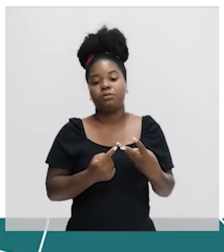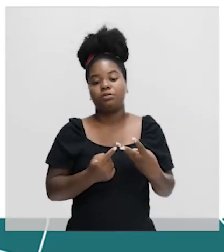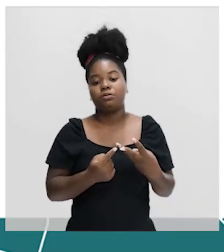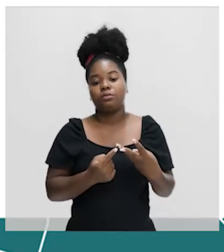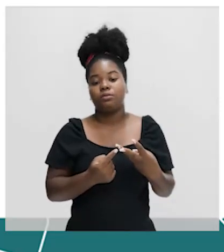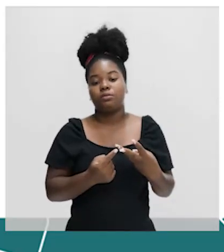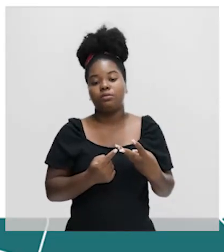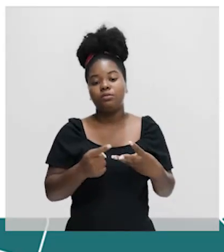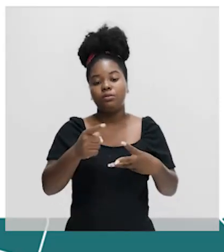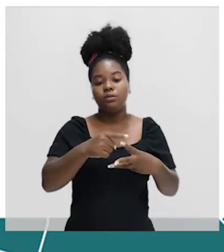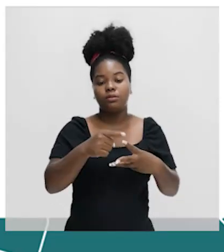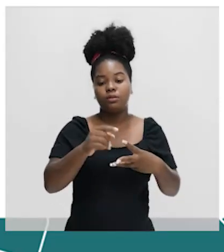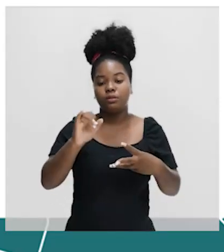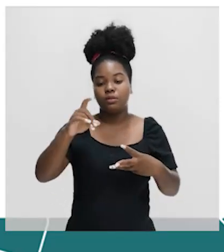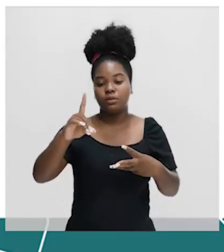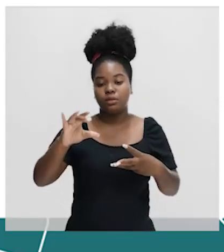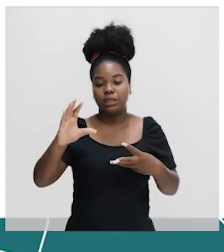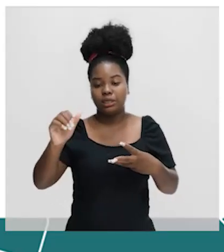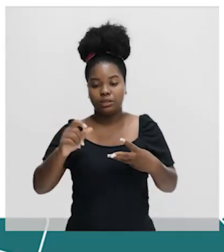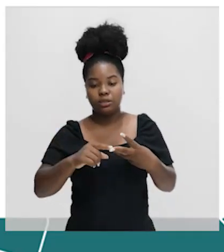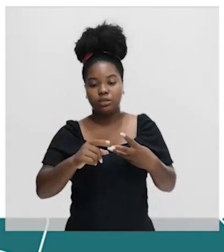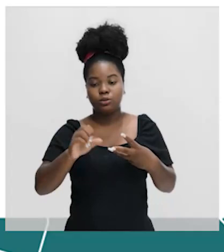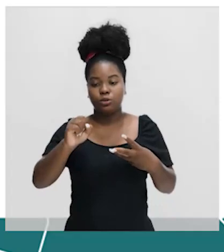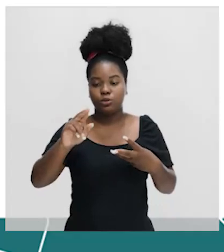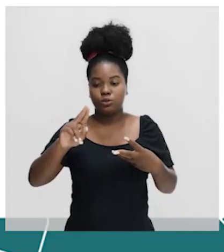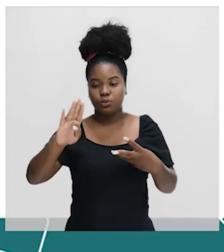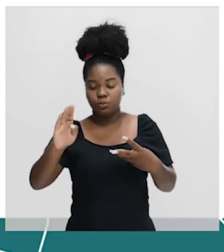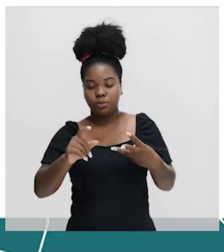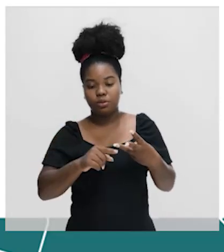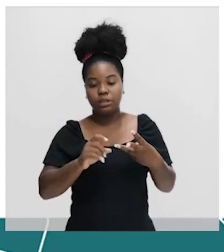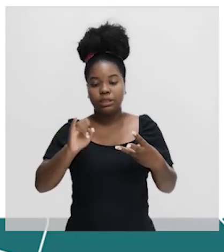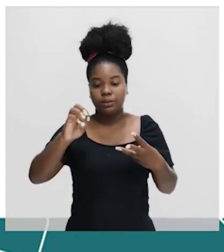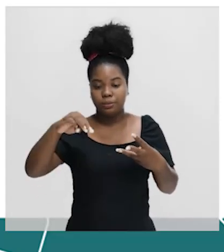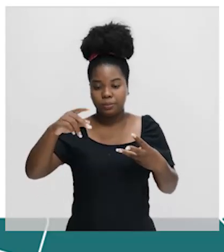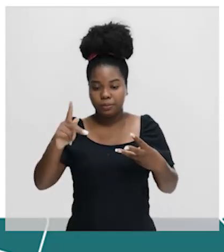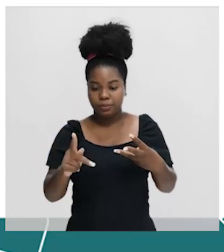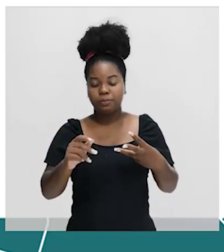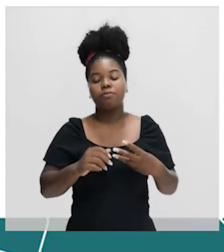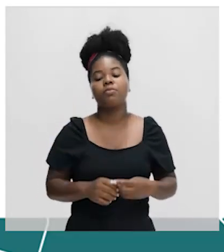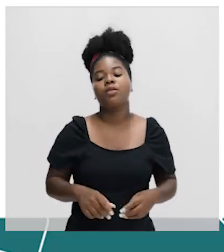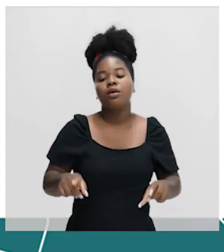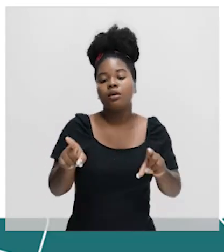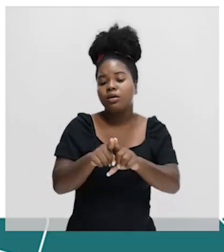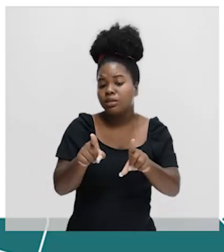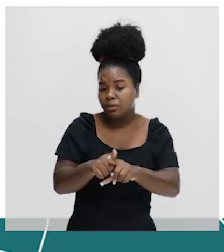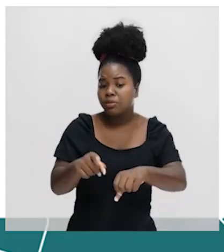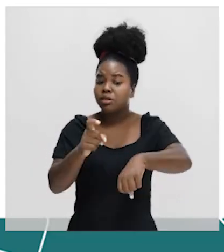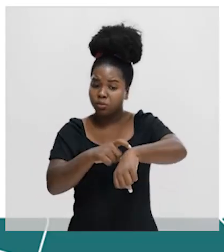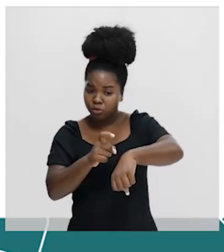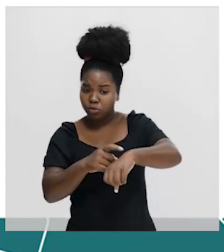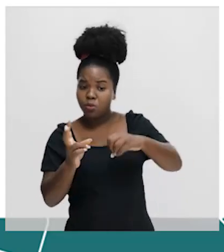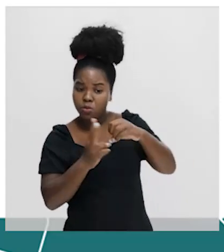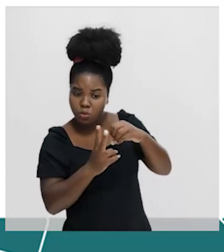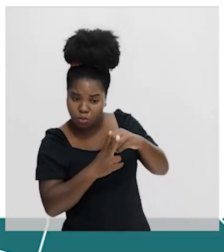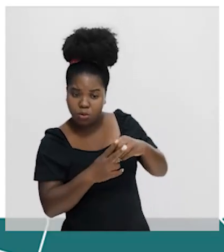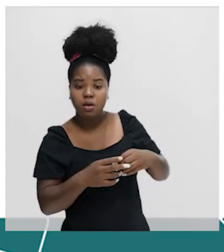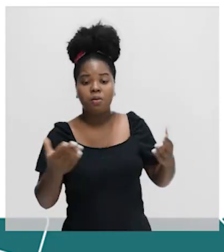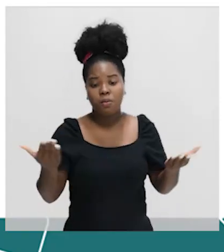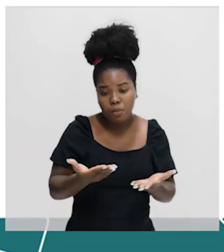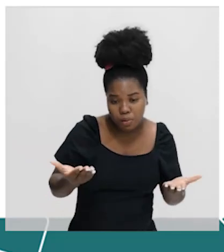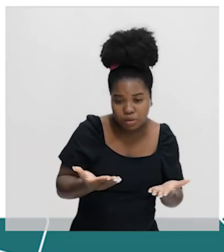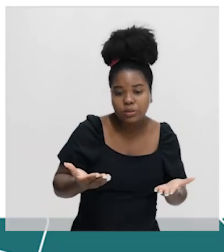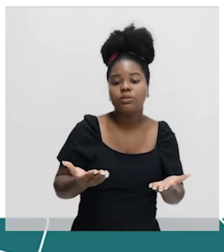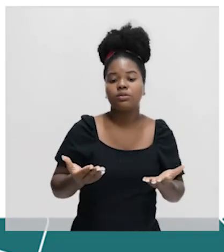o indicativo, o subjuntivo e o imperativo, e temos também os tempos verbais, que é o presente,